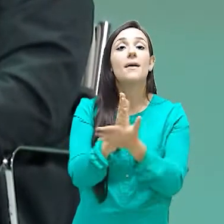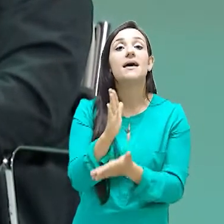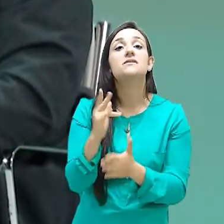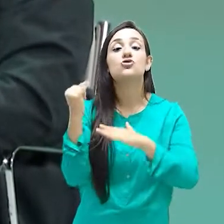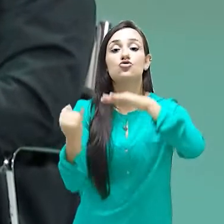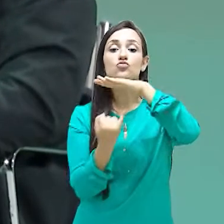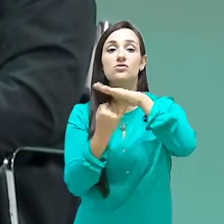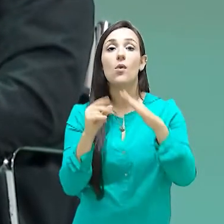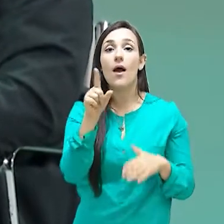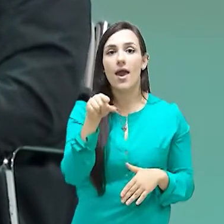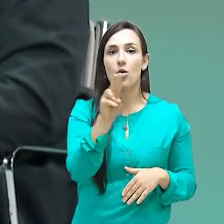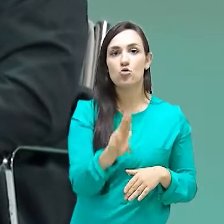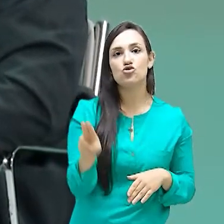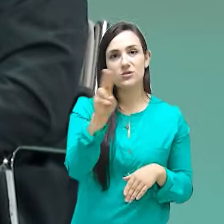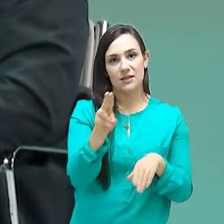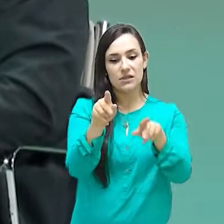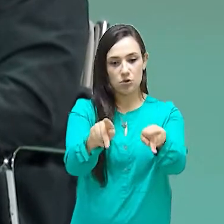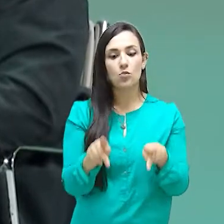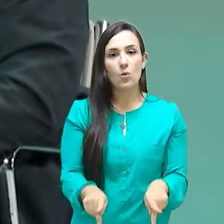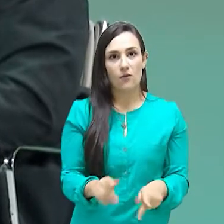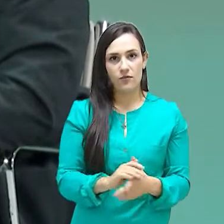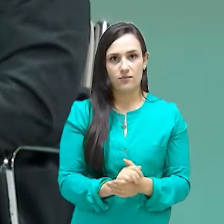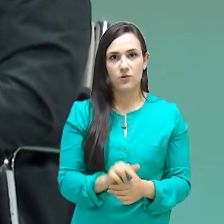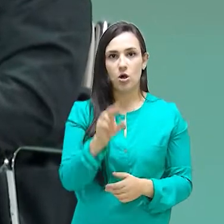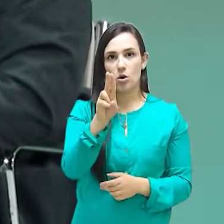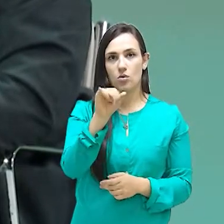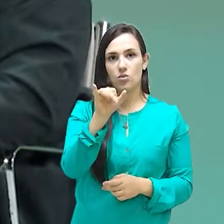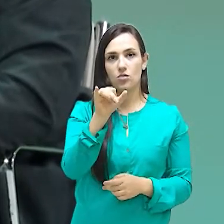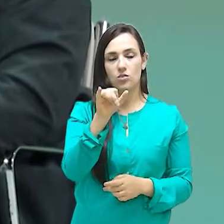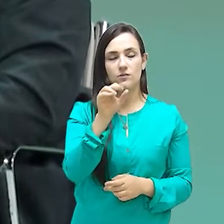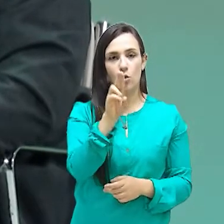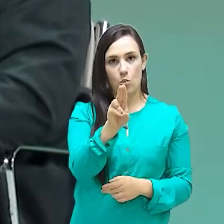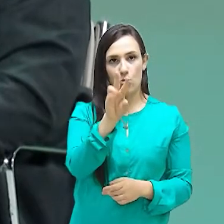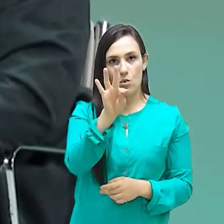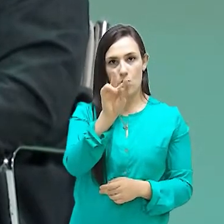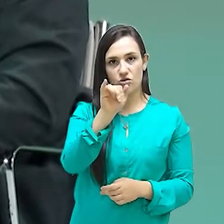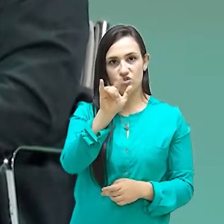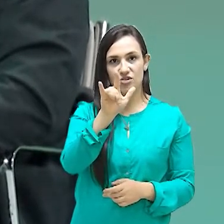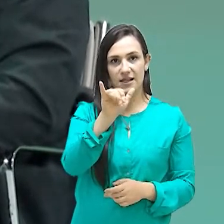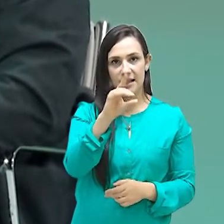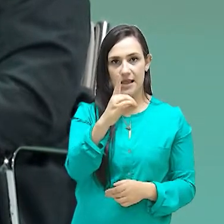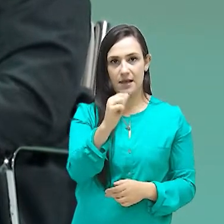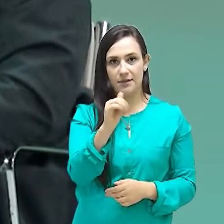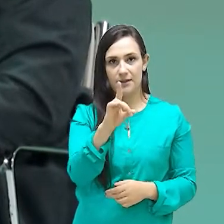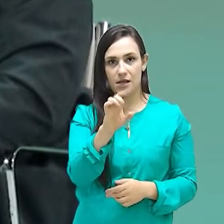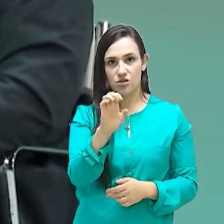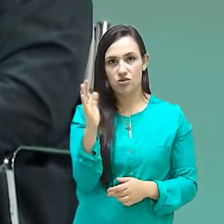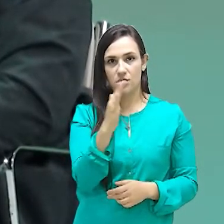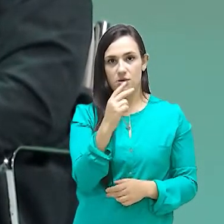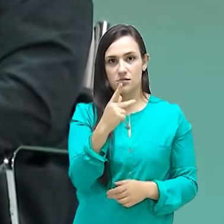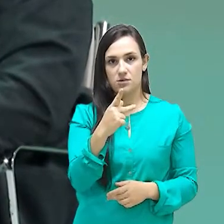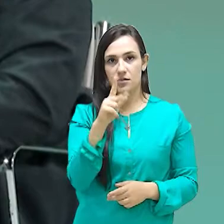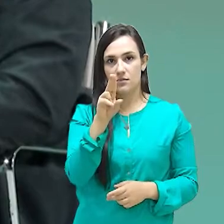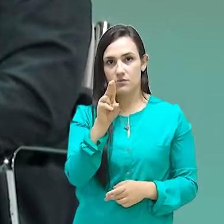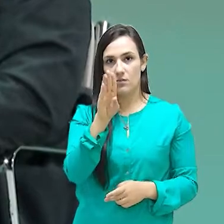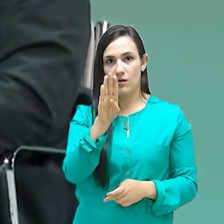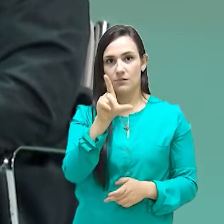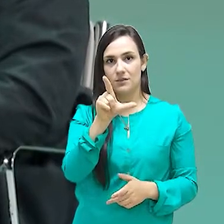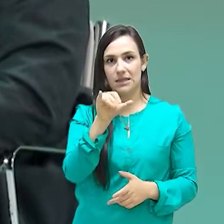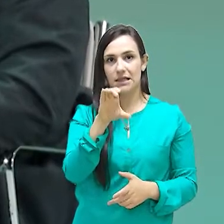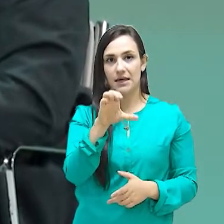instituições, né? Que, em regra, elas realizam um trabalho ali de assistência social, né? É